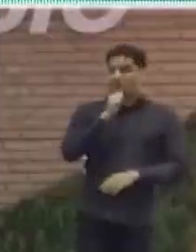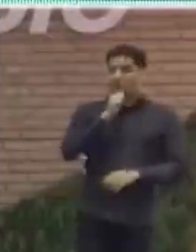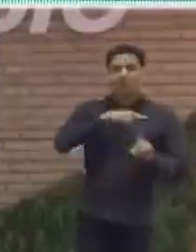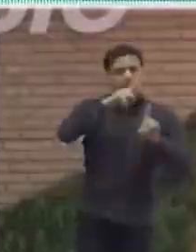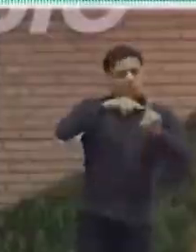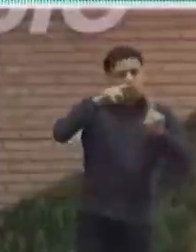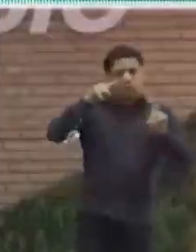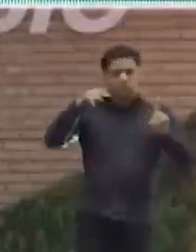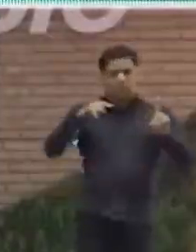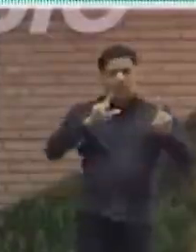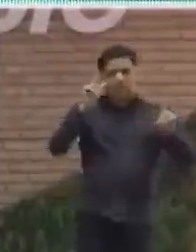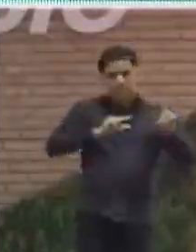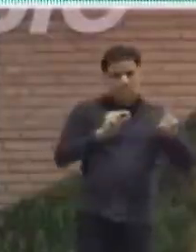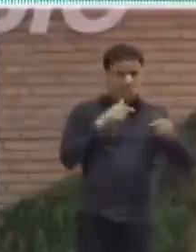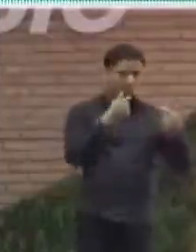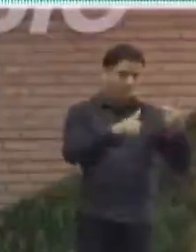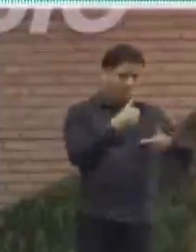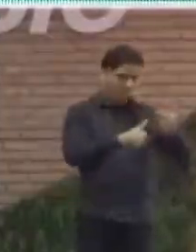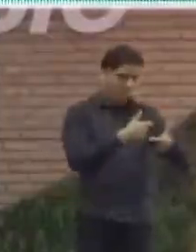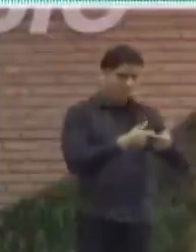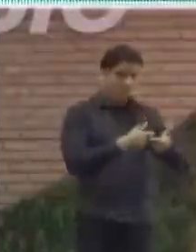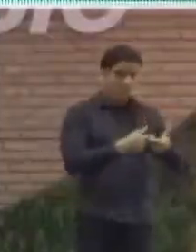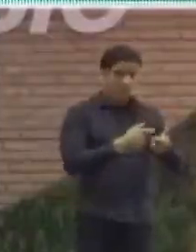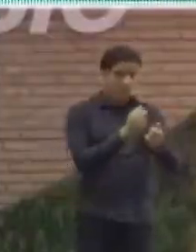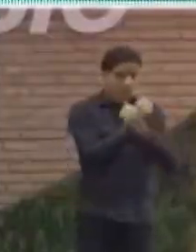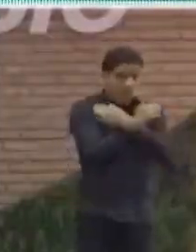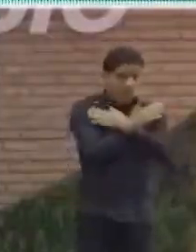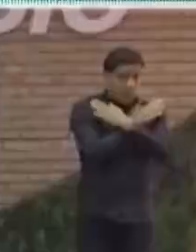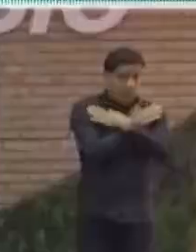desemprego muito baixo, né?